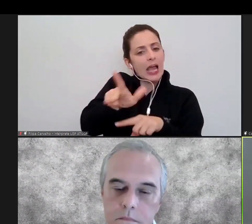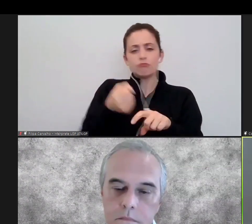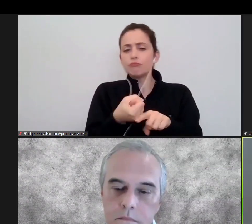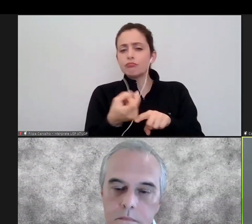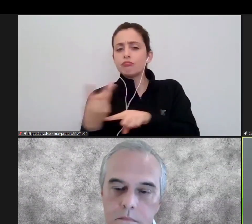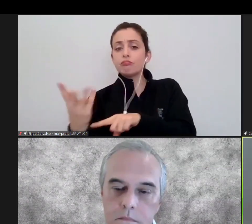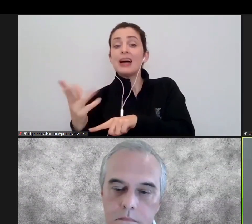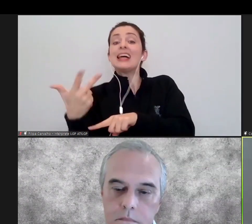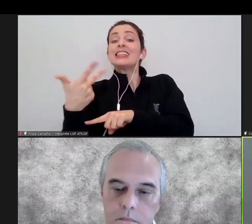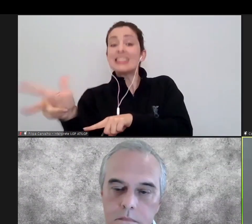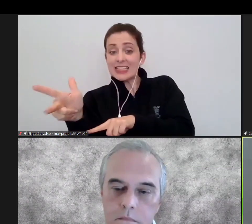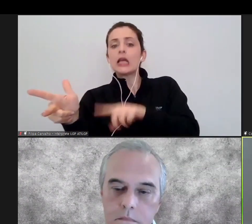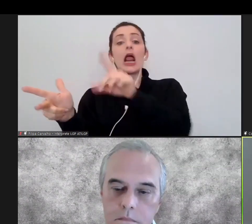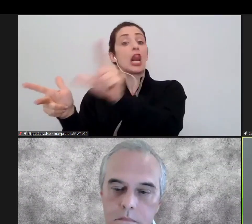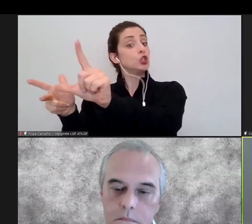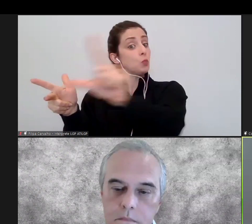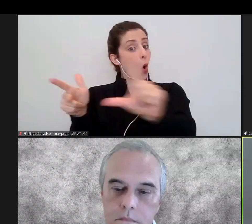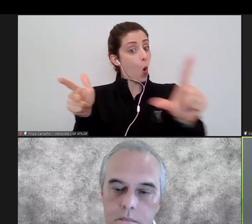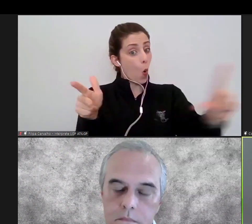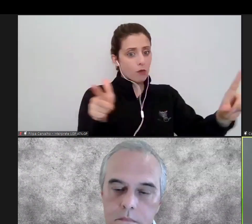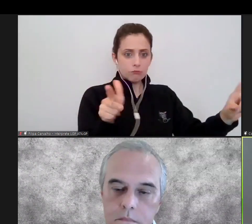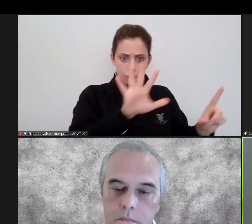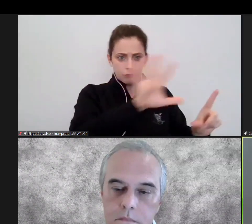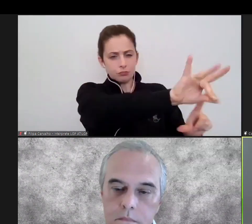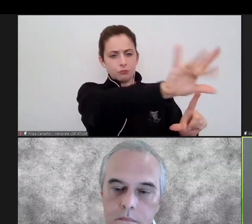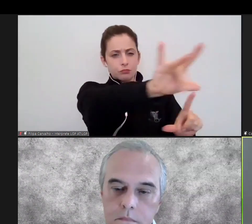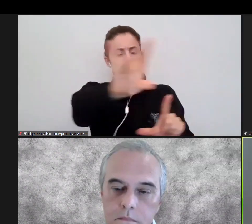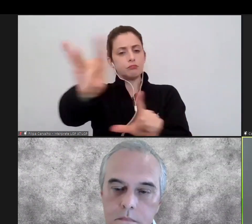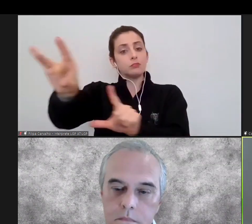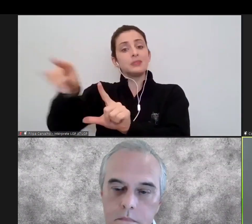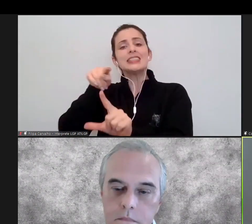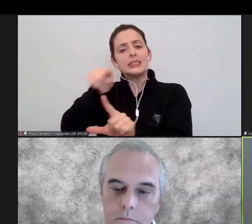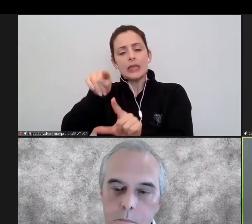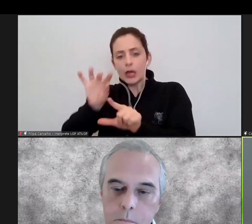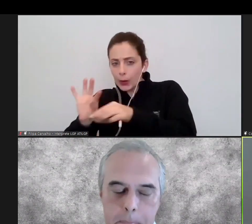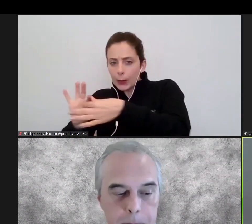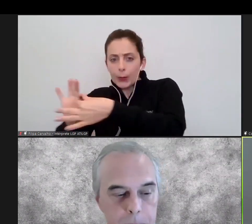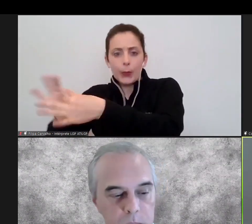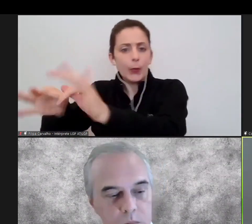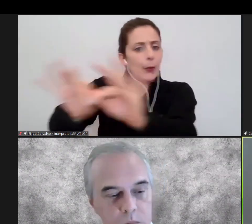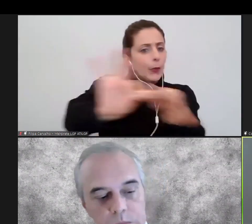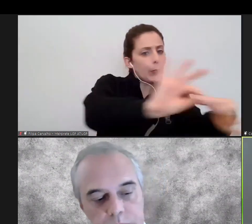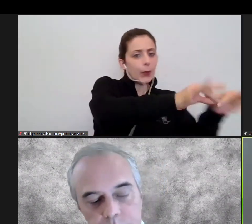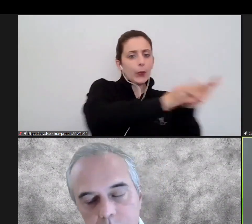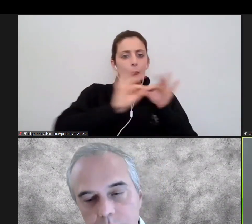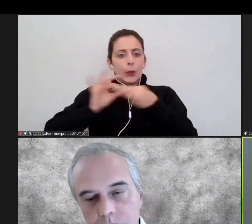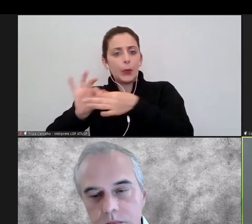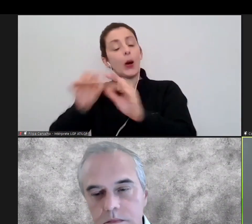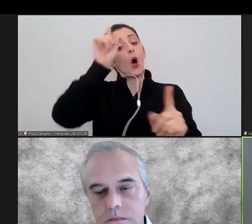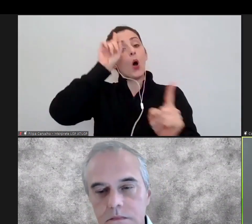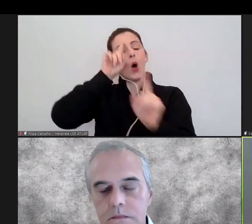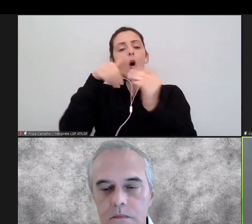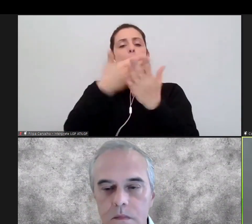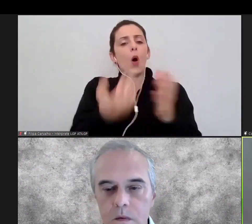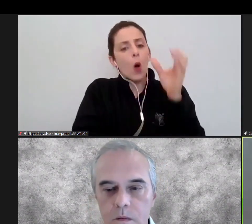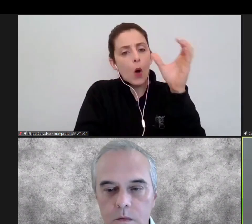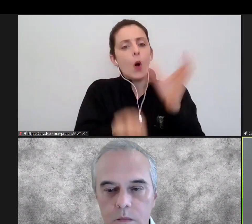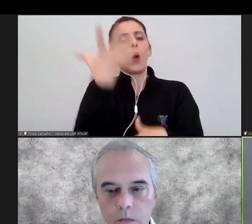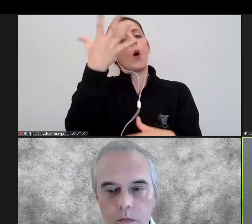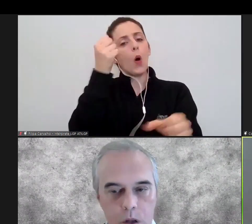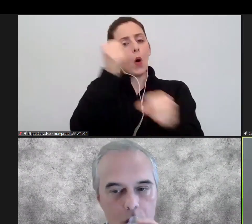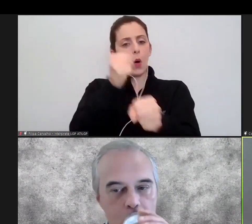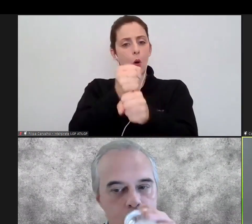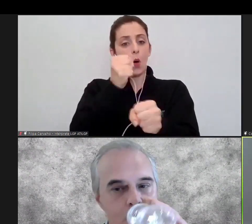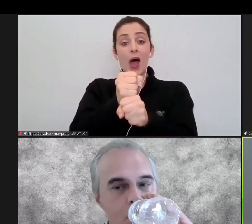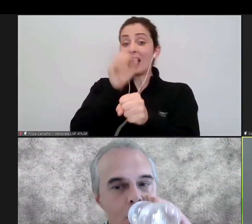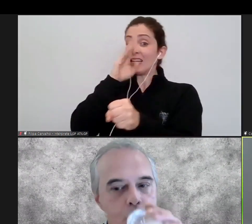cidade e o que fazem é, através de forma integrada e concertada, apoiar aqui na criação de respostas à população desempregada.